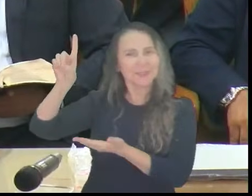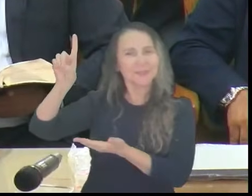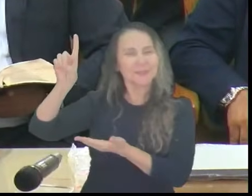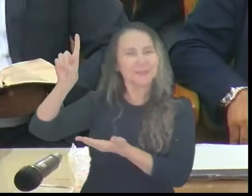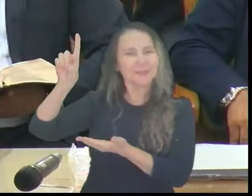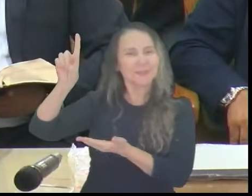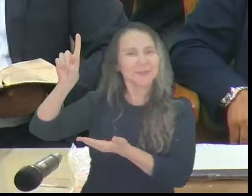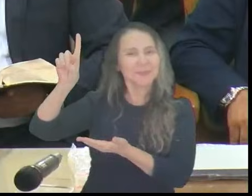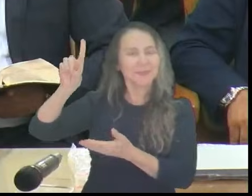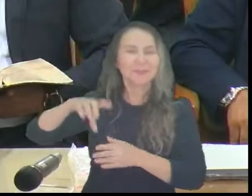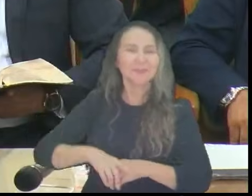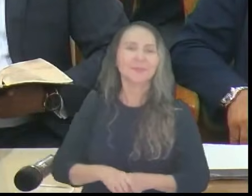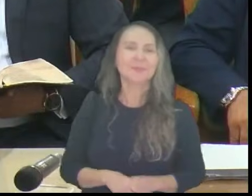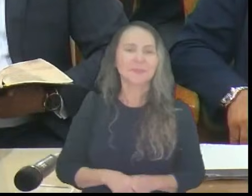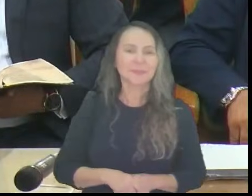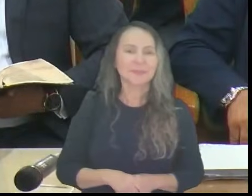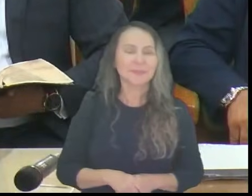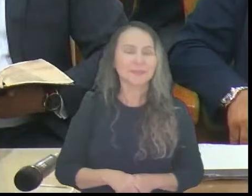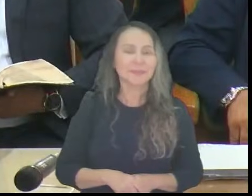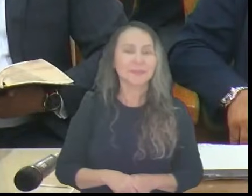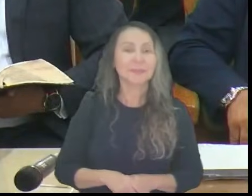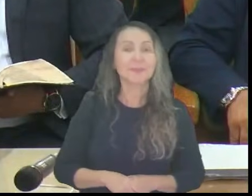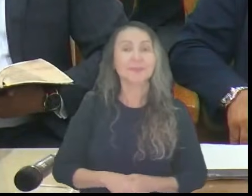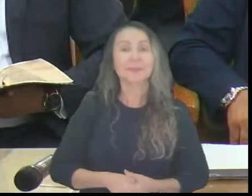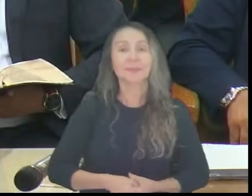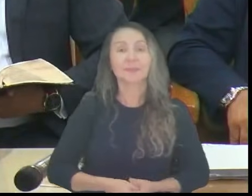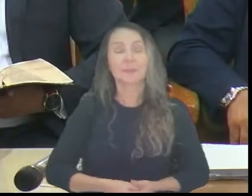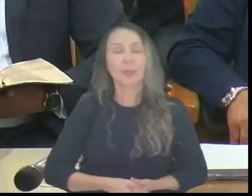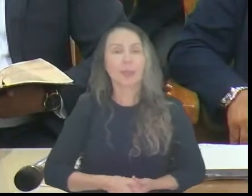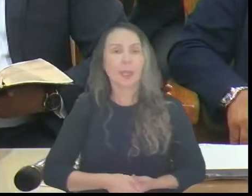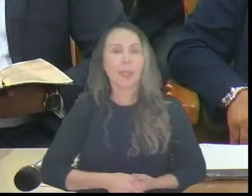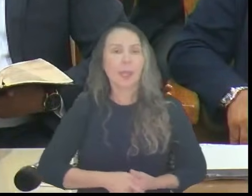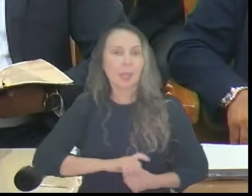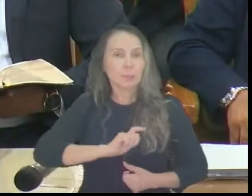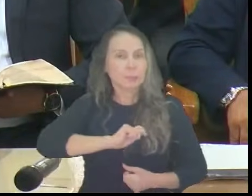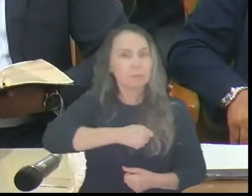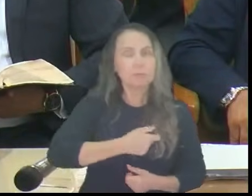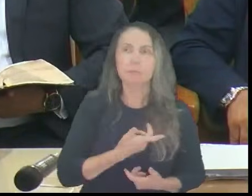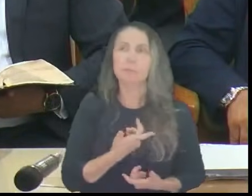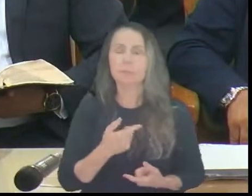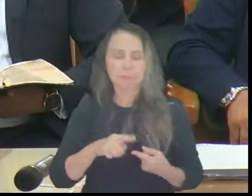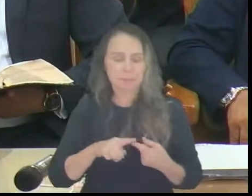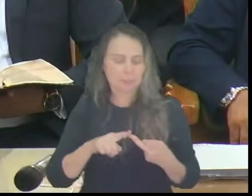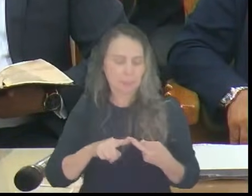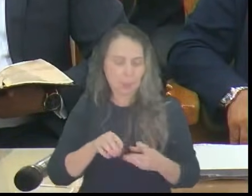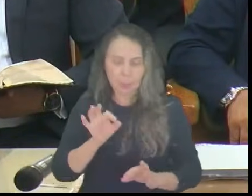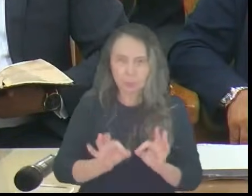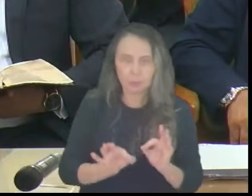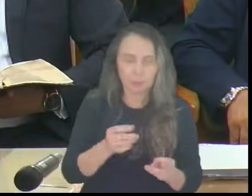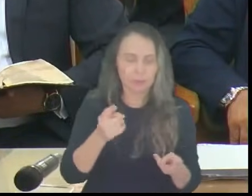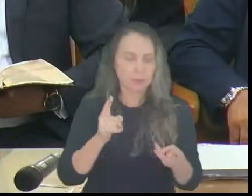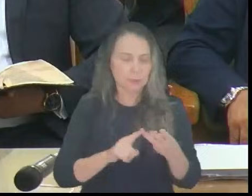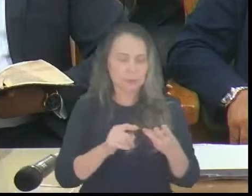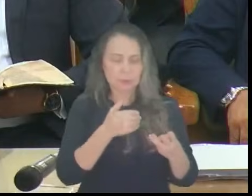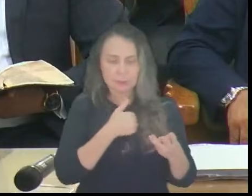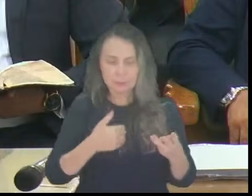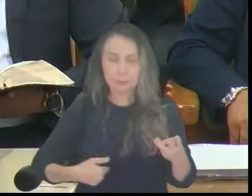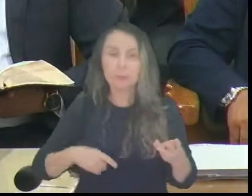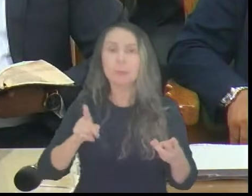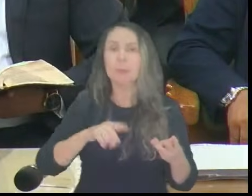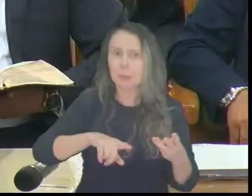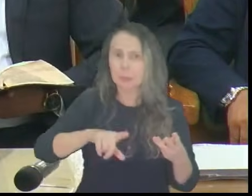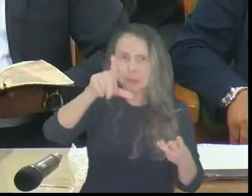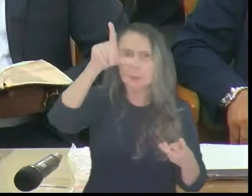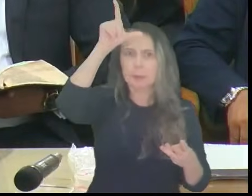E é o delegado, o juiz, o governo, é uma autoridade, mas é uma